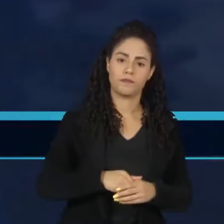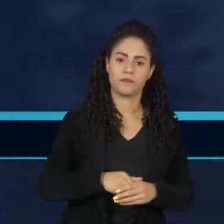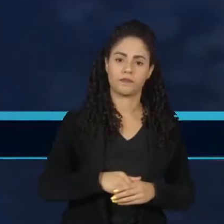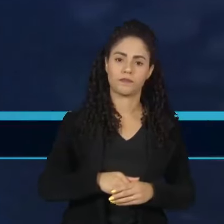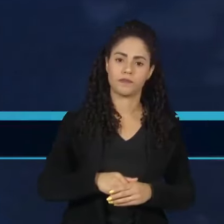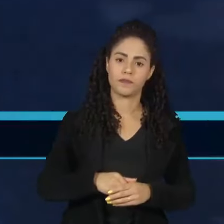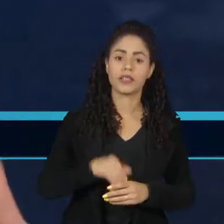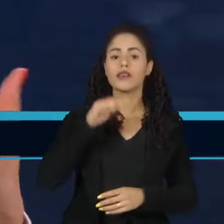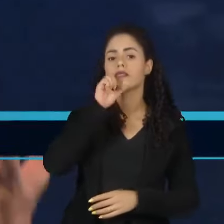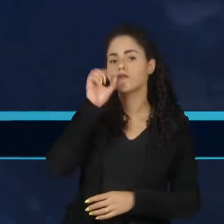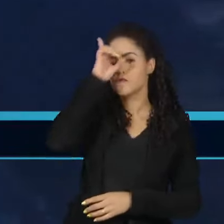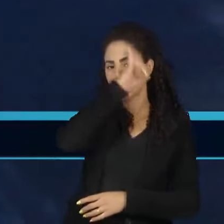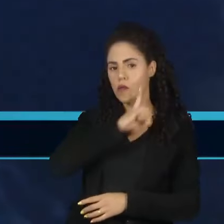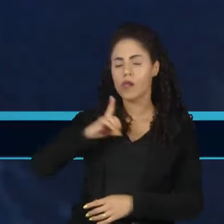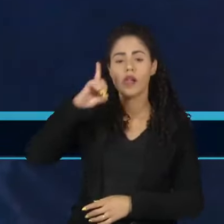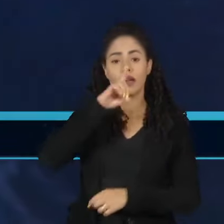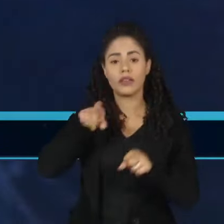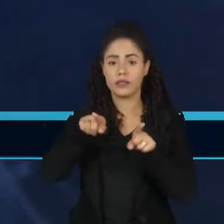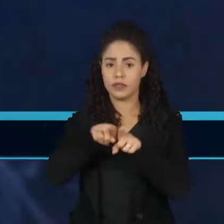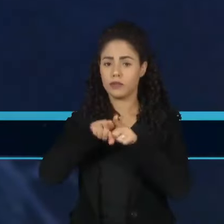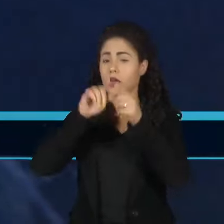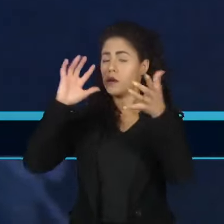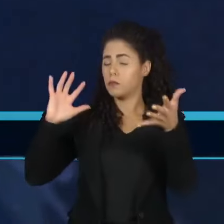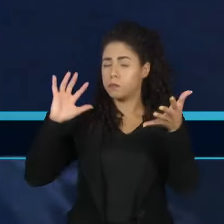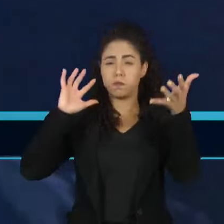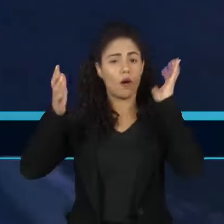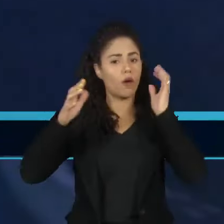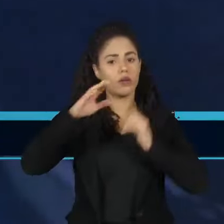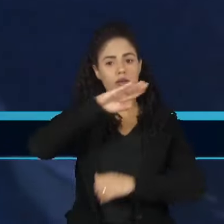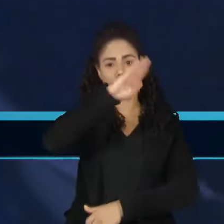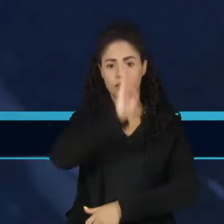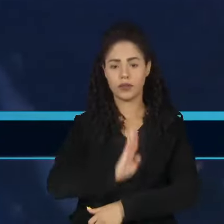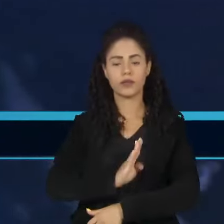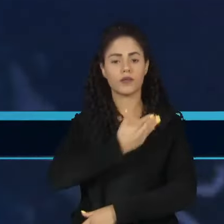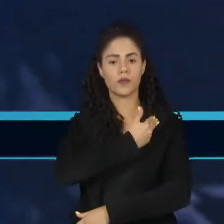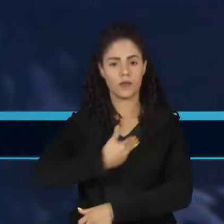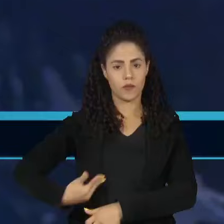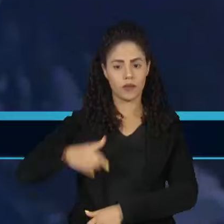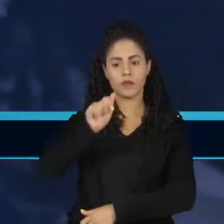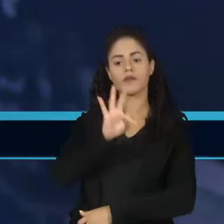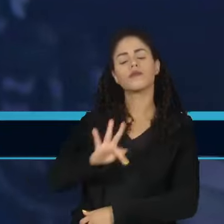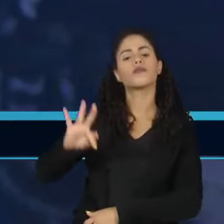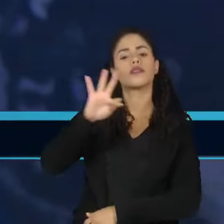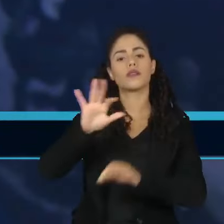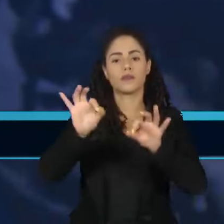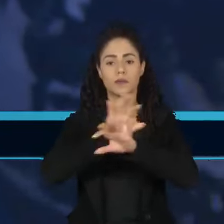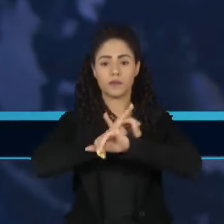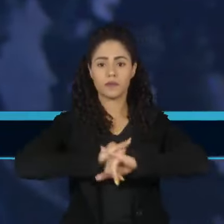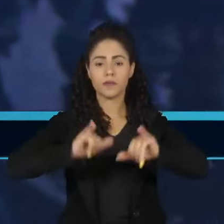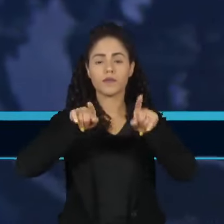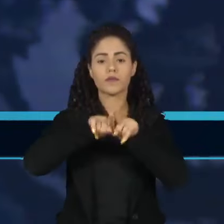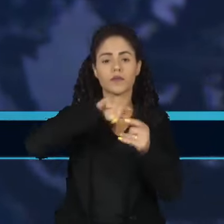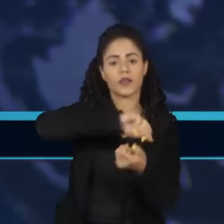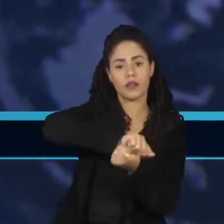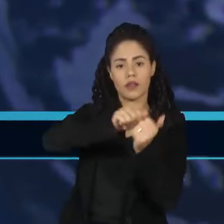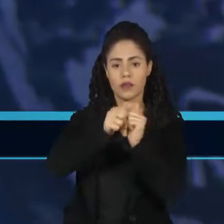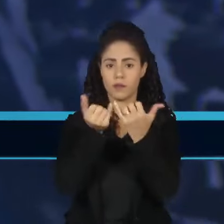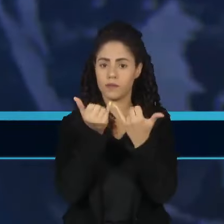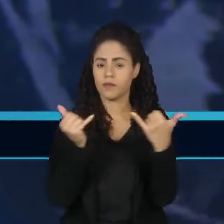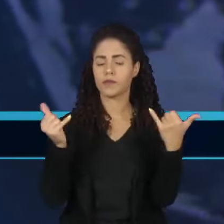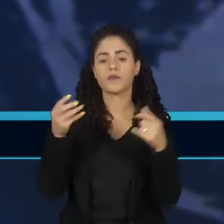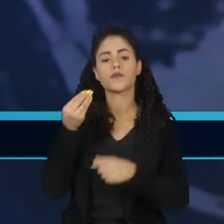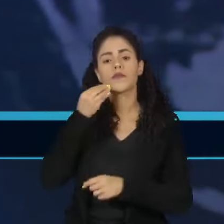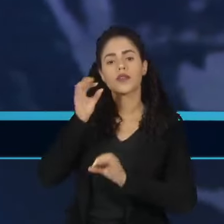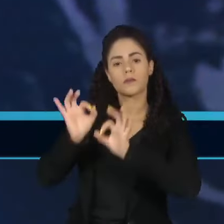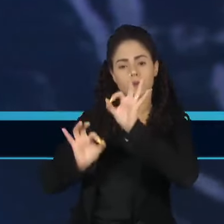e após um final de semana de eventos climáticos extremos pelo Brasil o governo federal lançou hoje a política nacional de transição energética